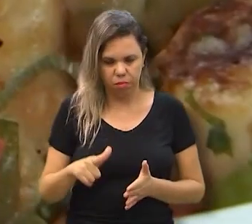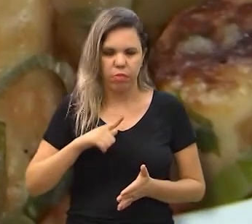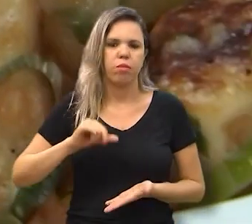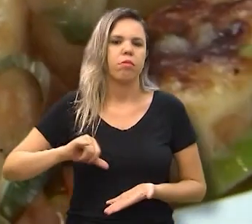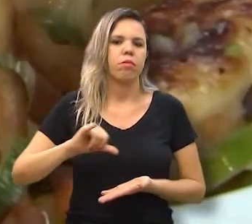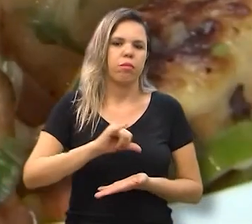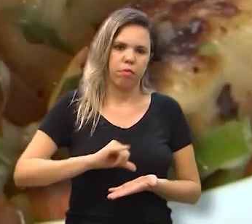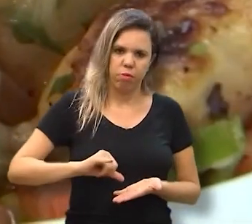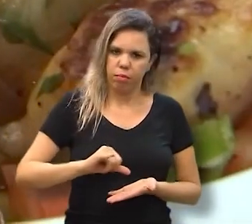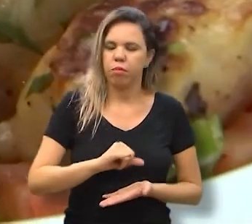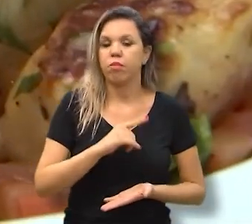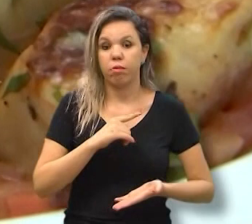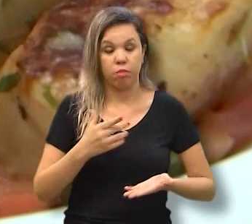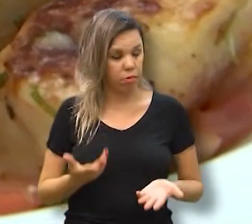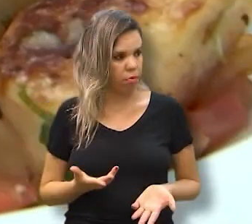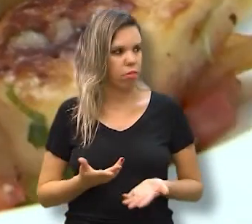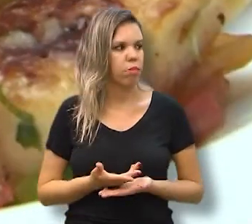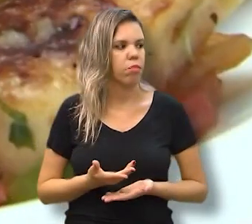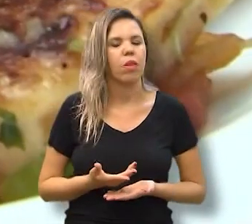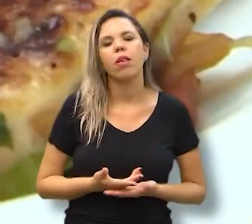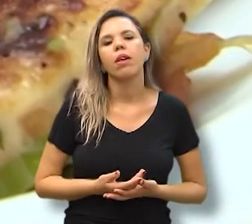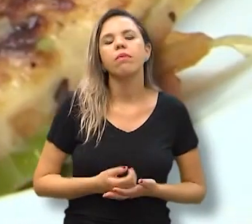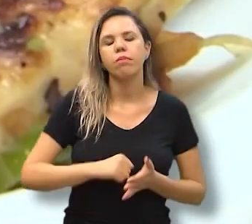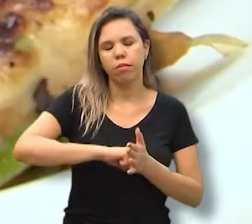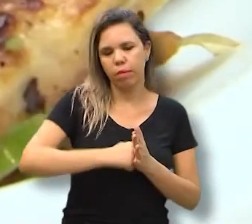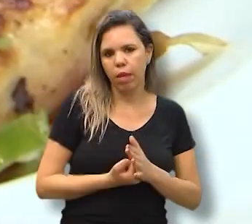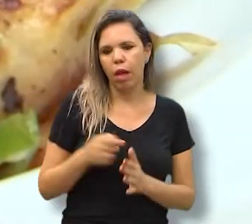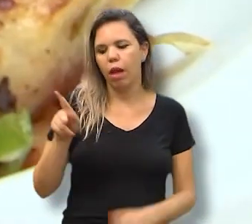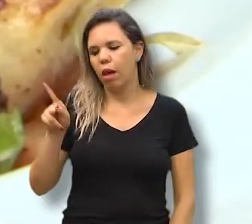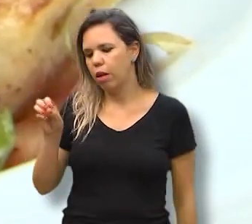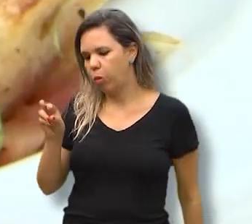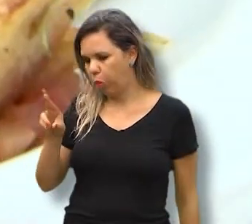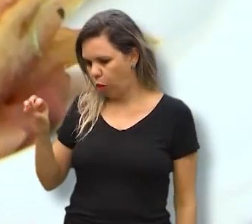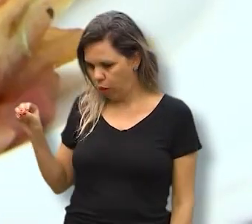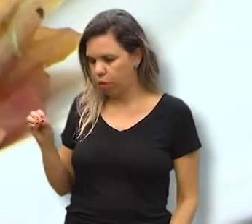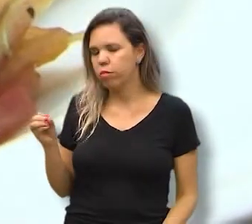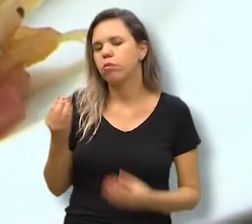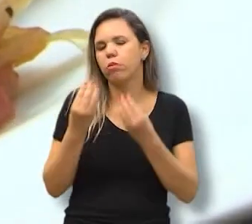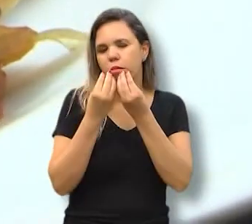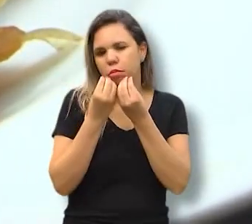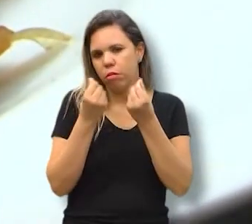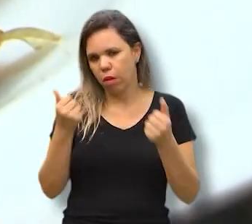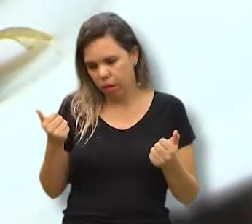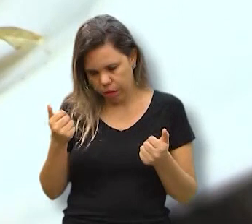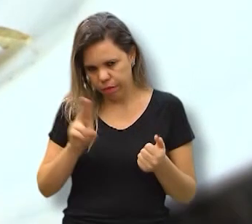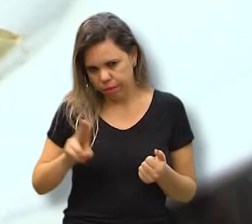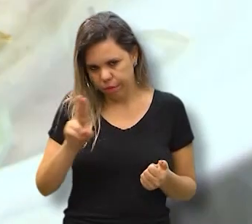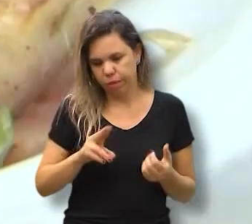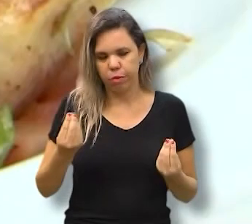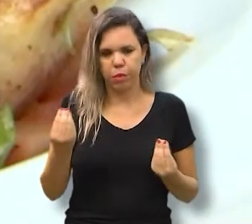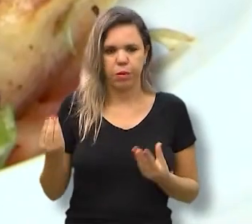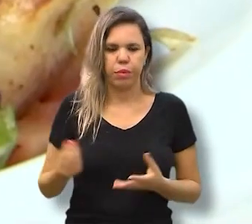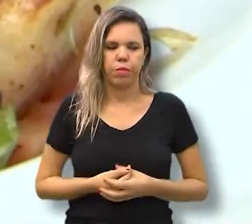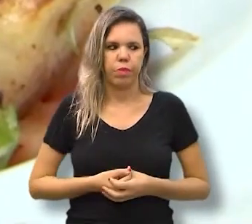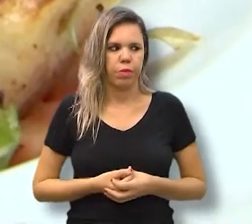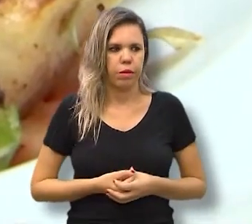alho. Mas tem o azeite. Tem um azeite. Aí tem o alho poró que ele entra aí pra dar esse... Exatamente. A gente usa muito o